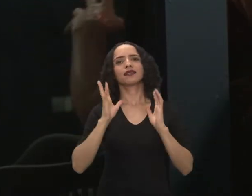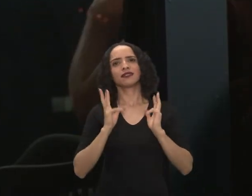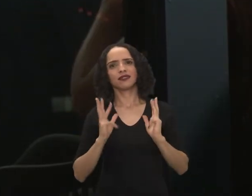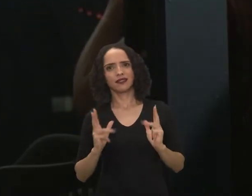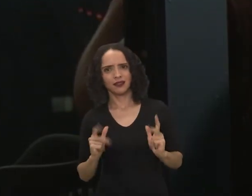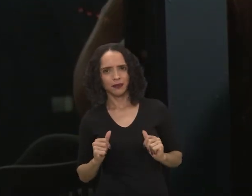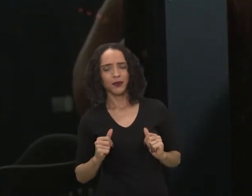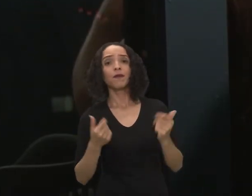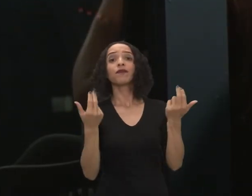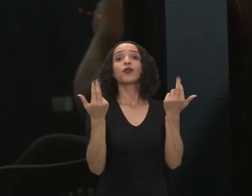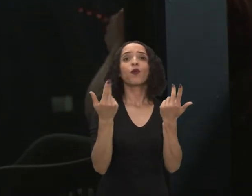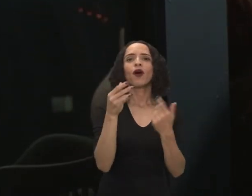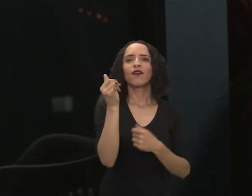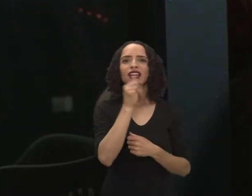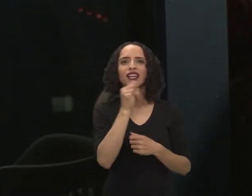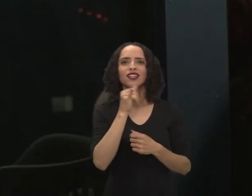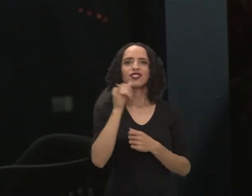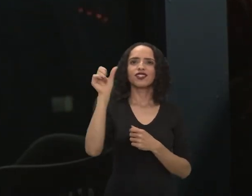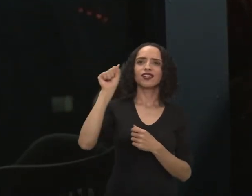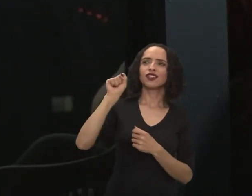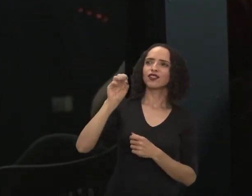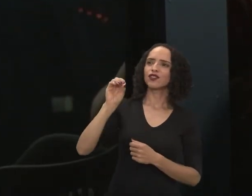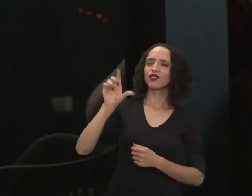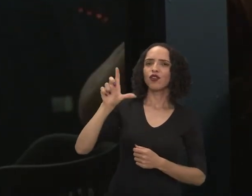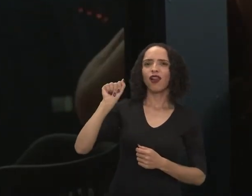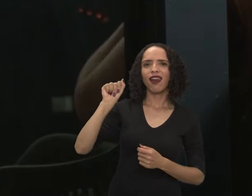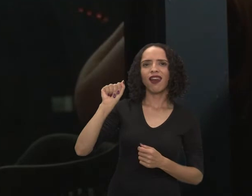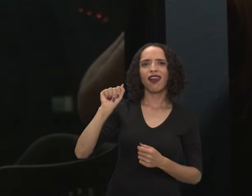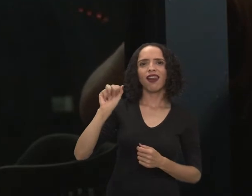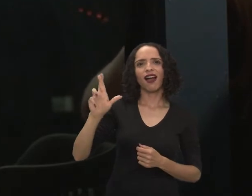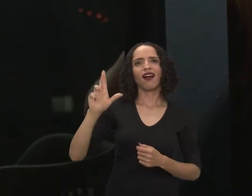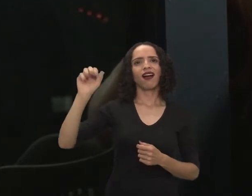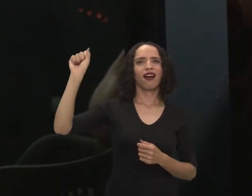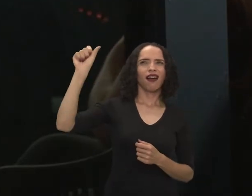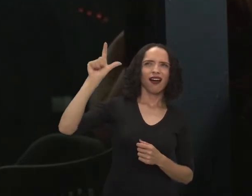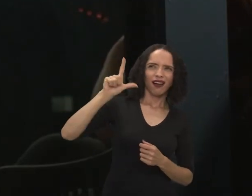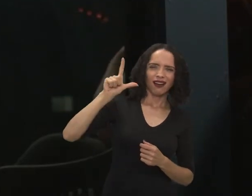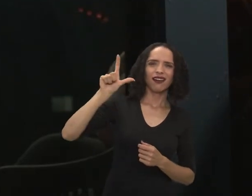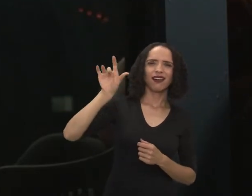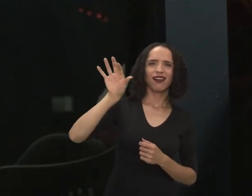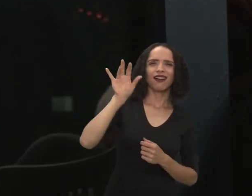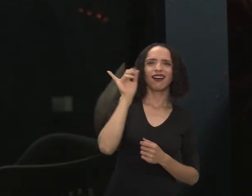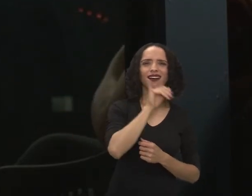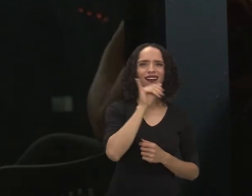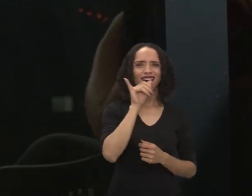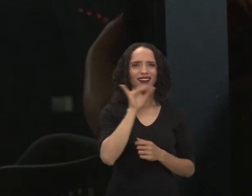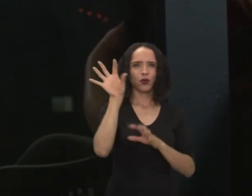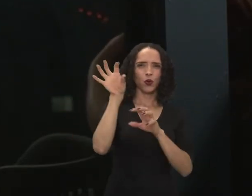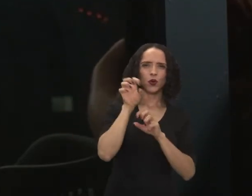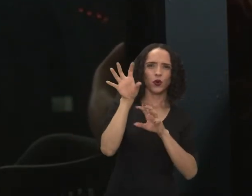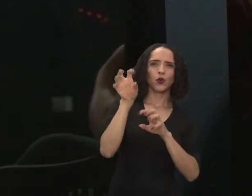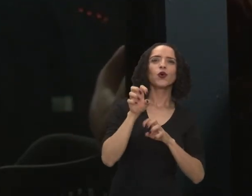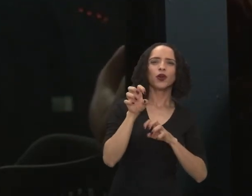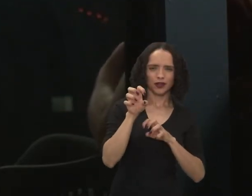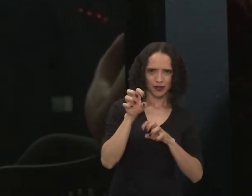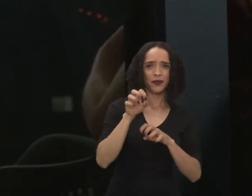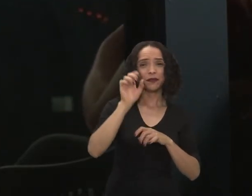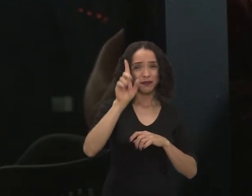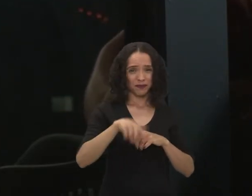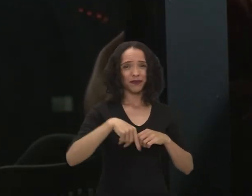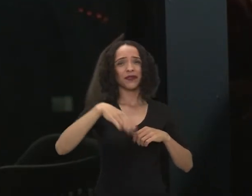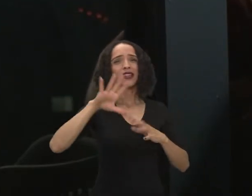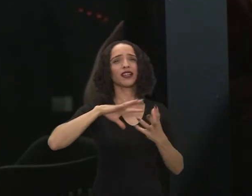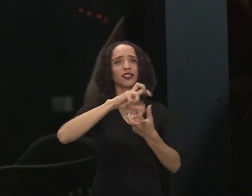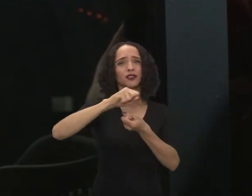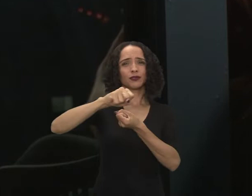exemplo, energia solar, né? Combustíveis limpos. Esse tipo de produto